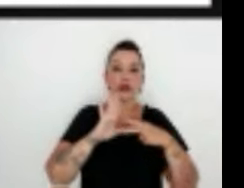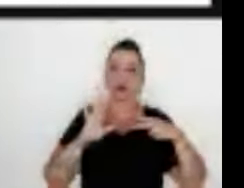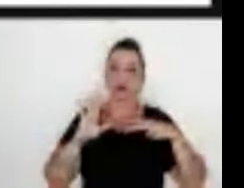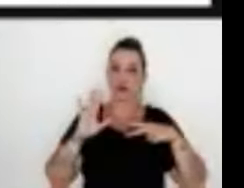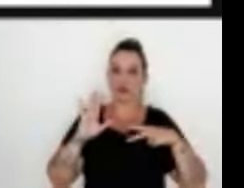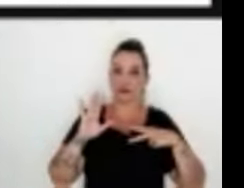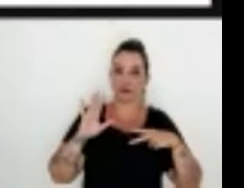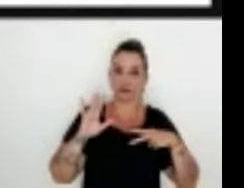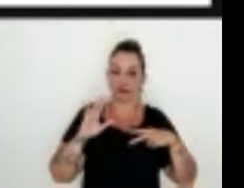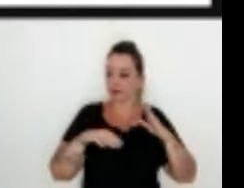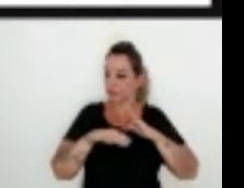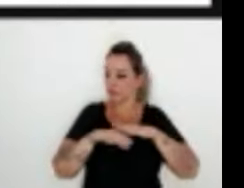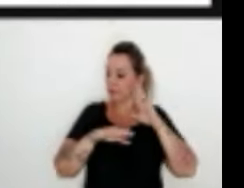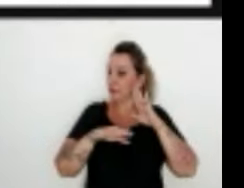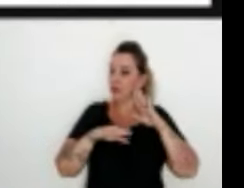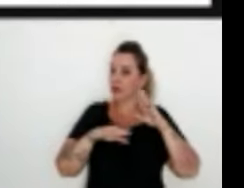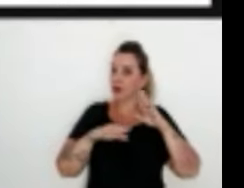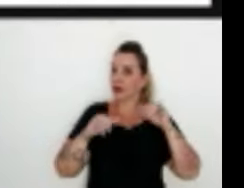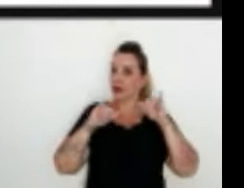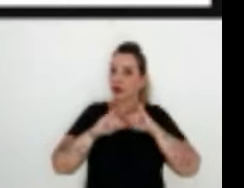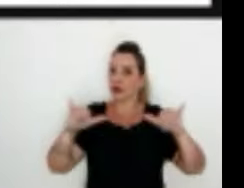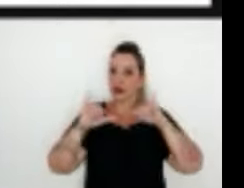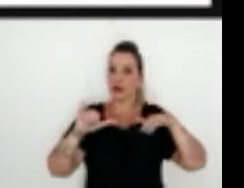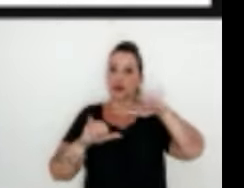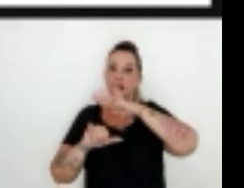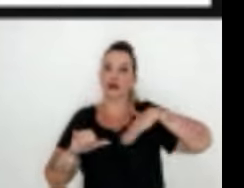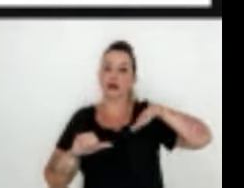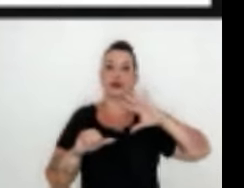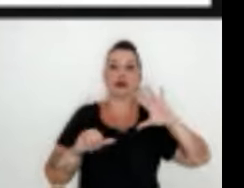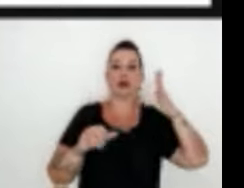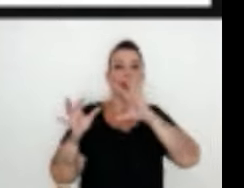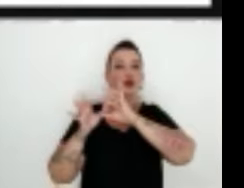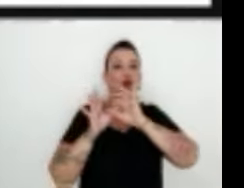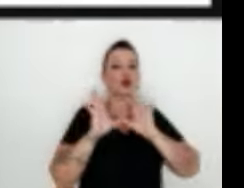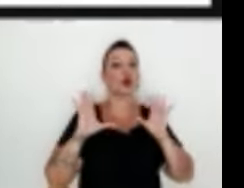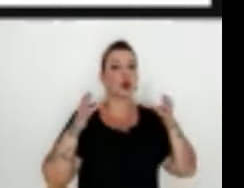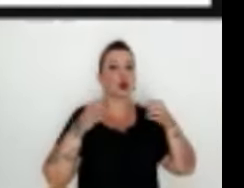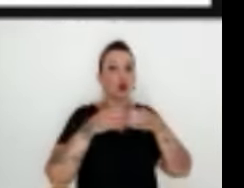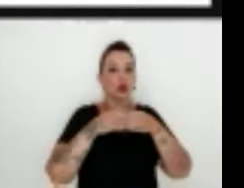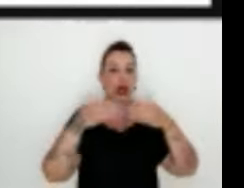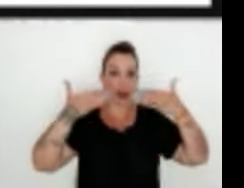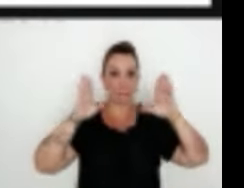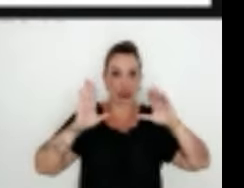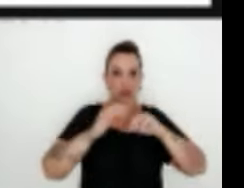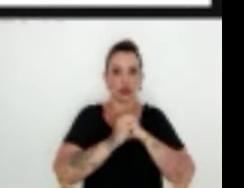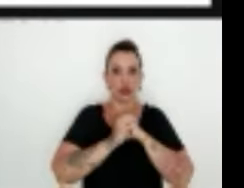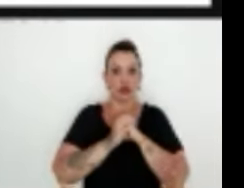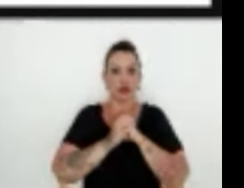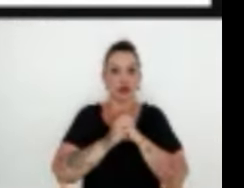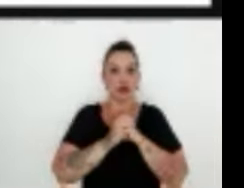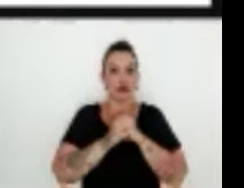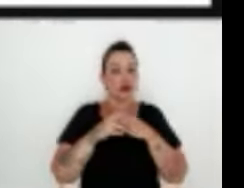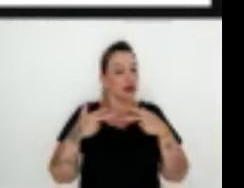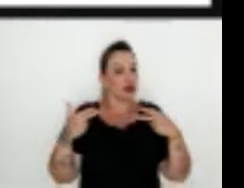cada vez mais partilhado por situações em contextos coletivos e abertos. Uma das conformações